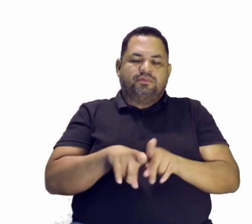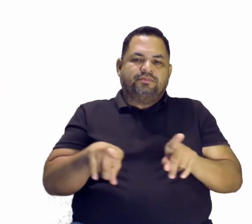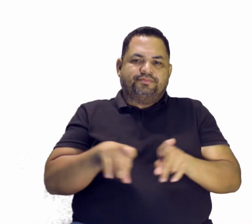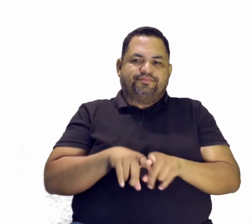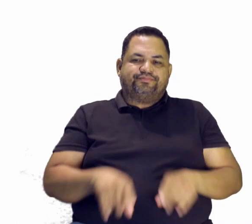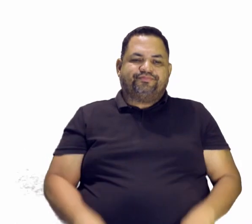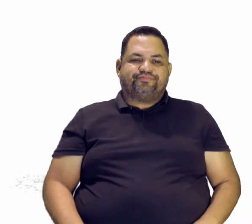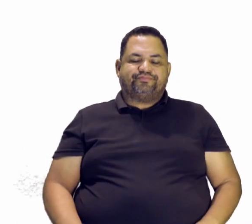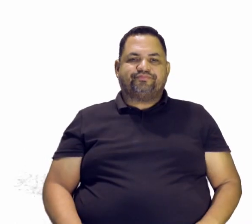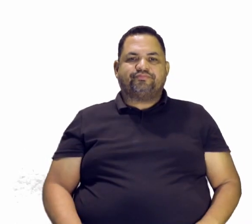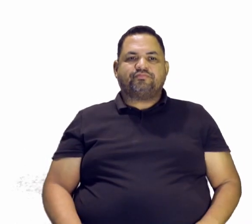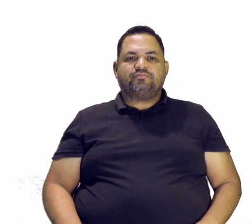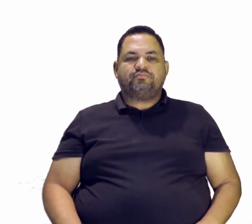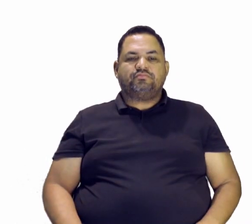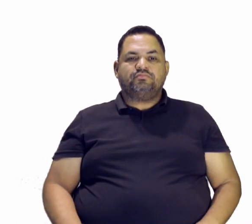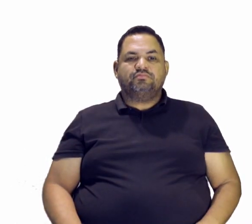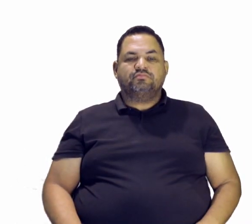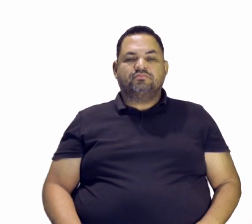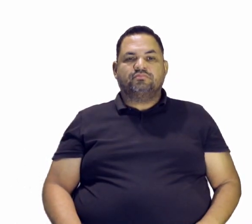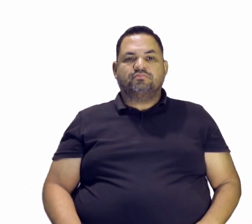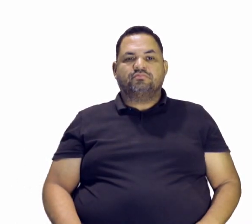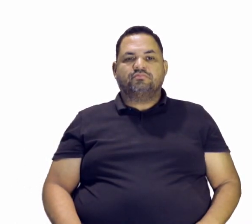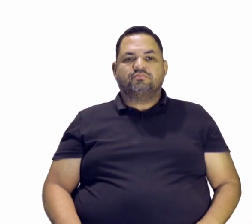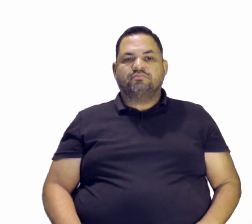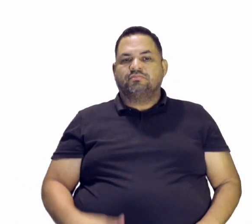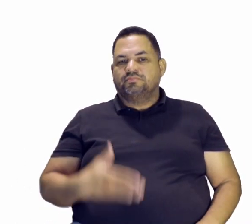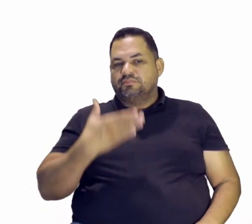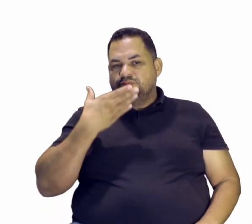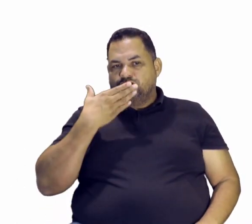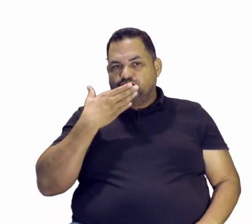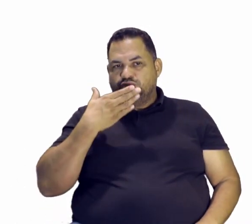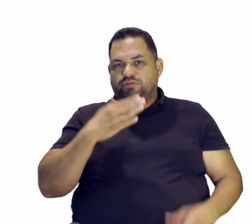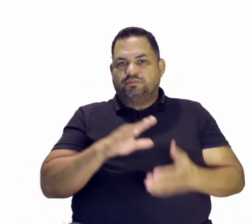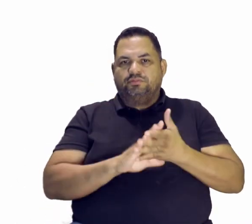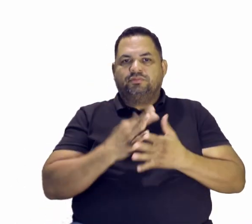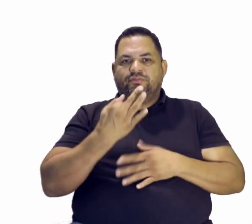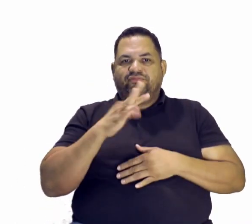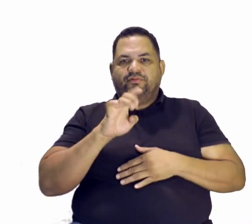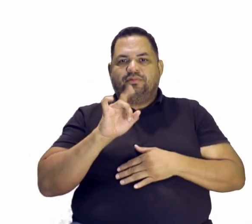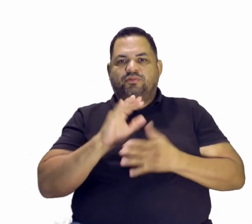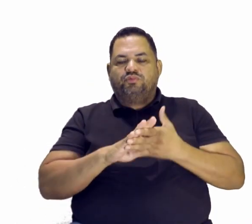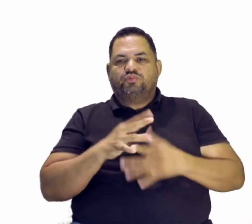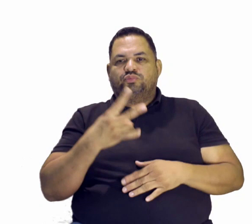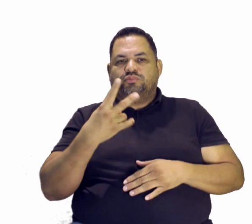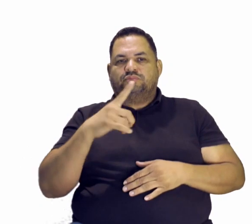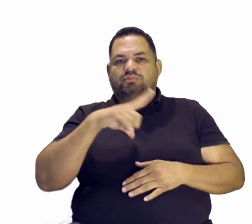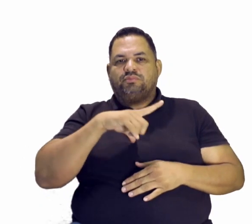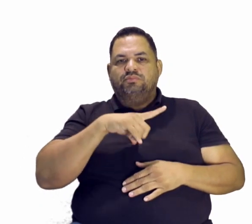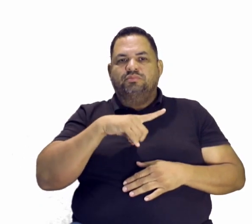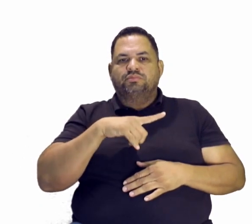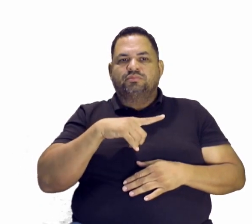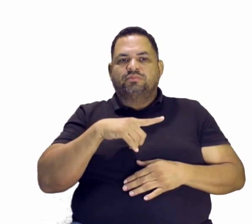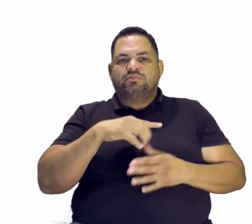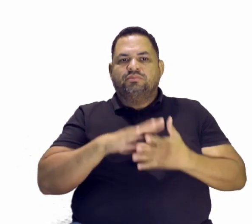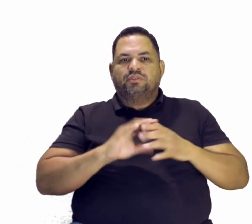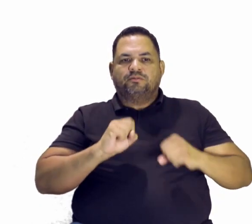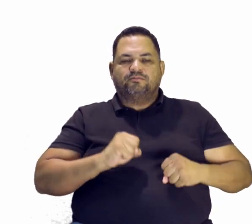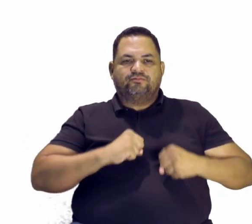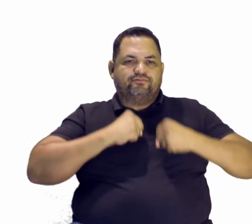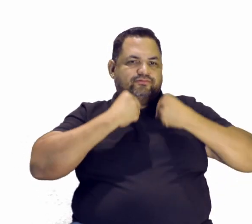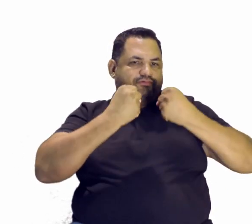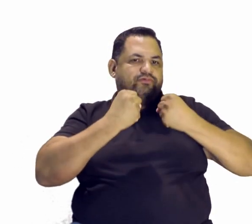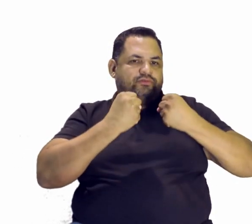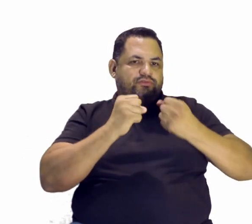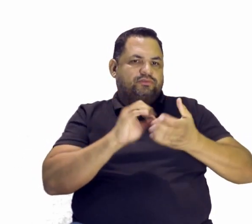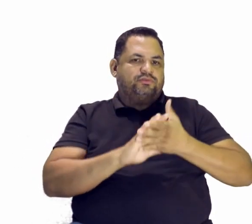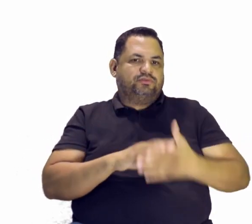Importante que você observe que vai ser nesse tipo de fibra do tipo 2, são recrutadas predominantemente os esforços de curta duração e